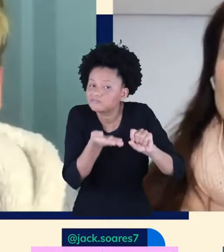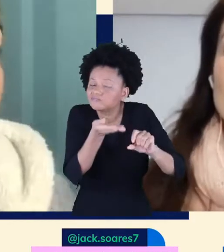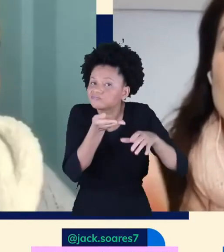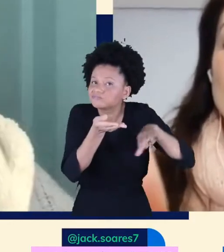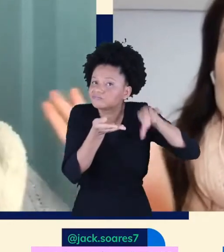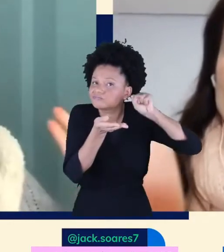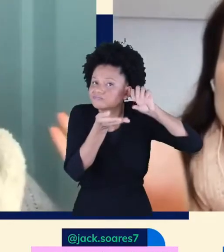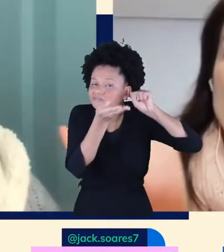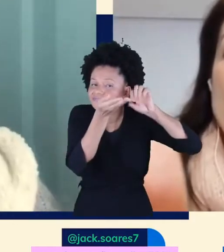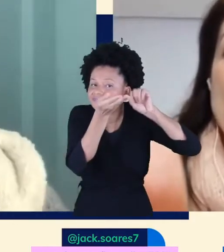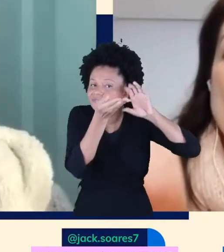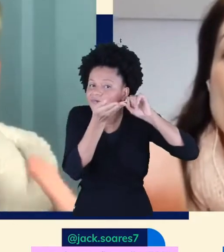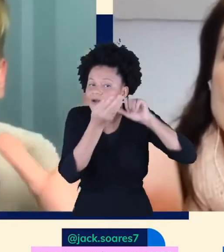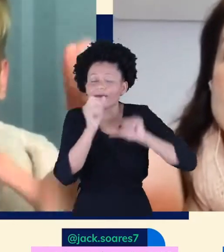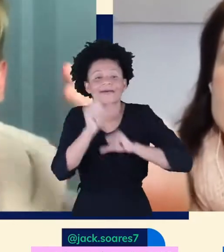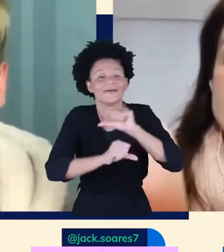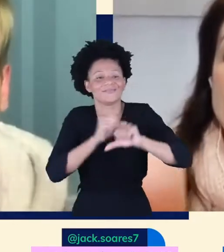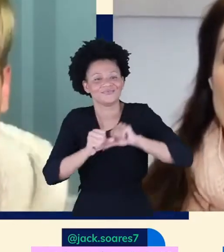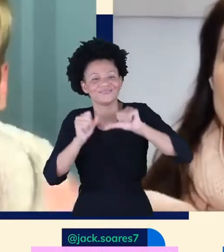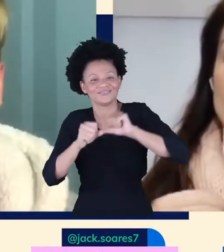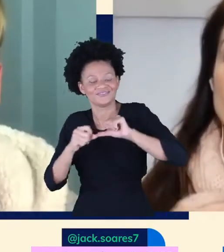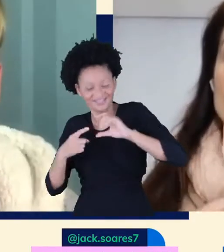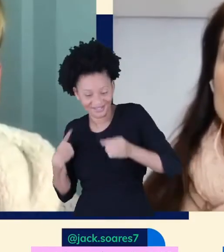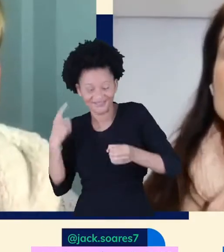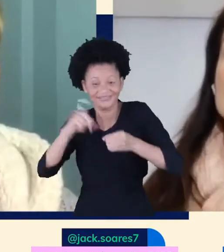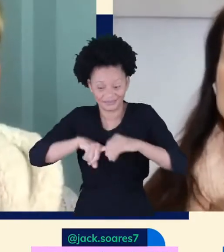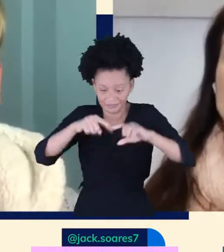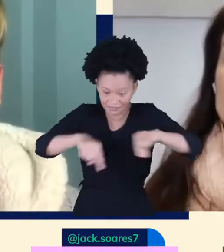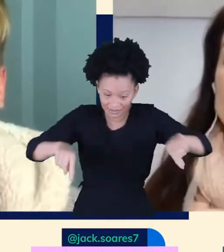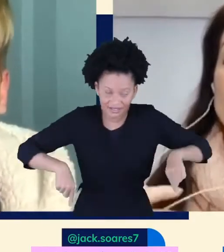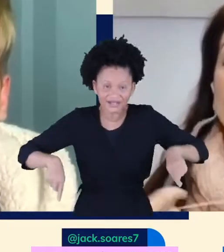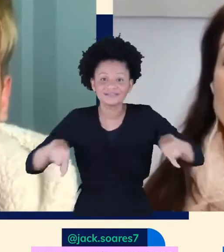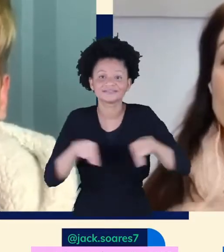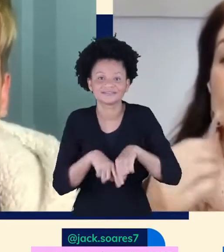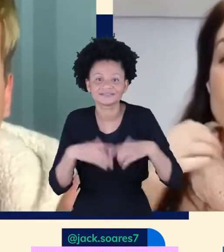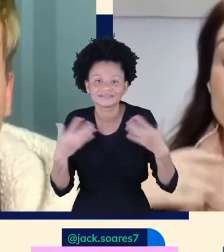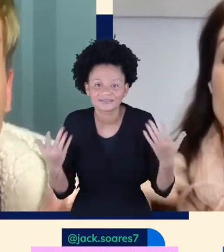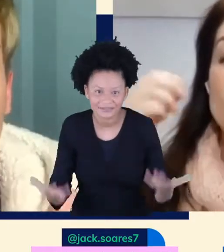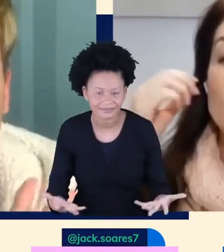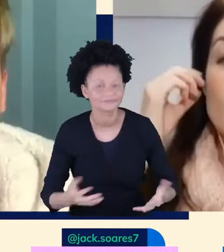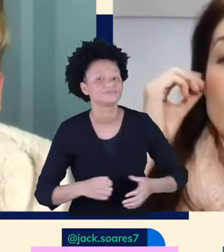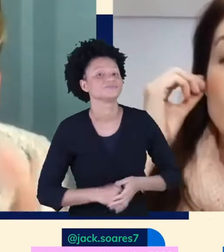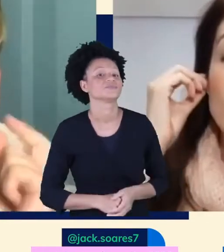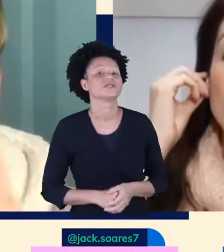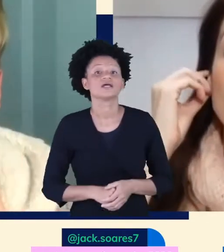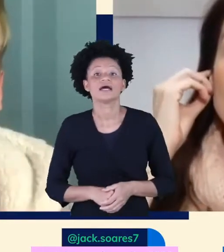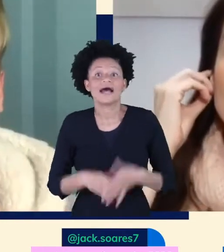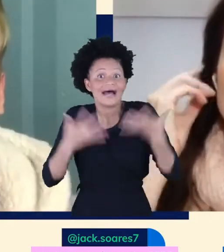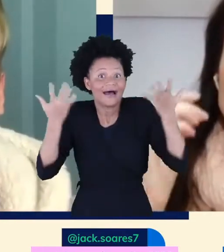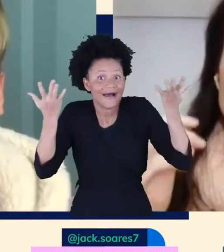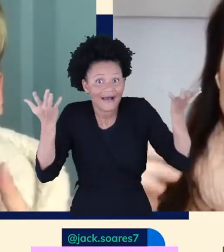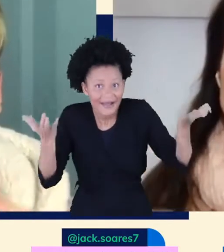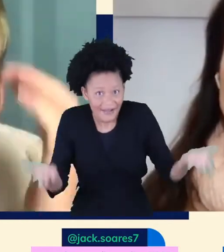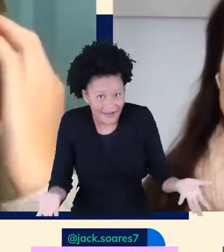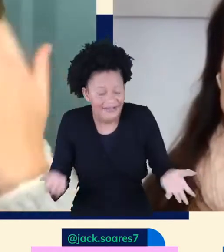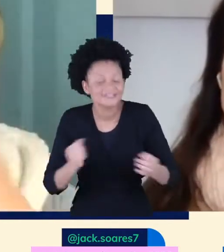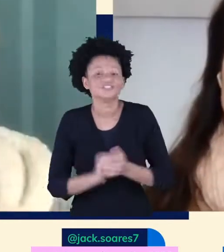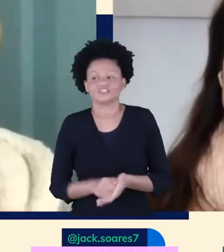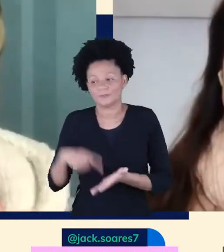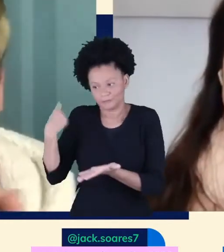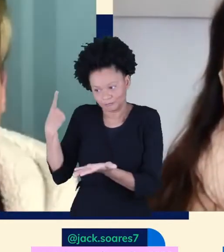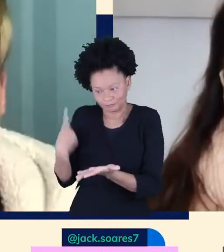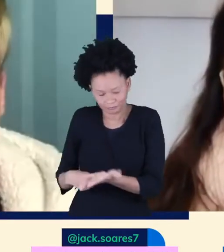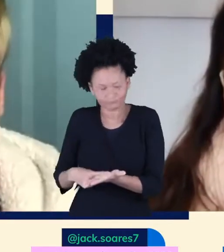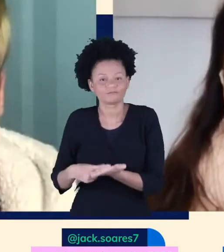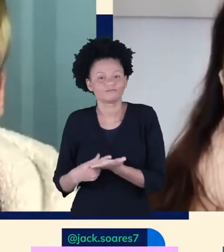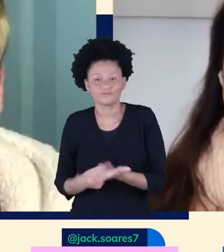até voltei pro meu escritório para que aqui o som é melhor. O outro, vamos lembrar. uhum. A gente, então, como